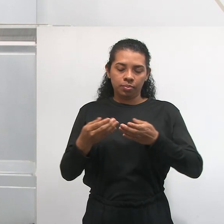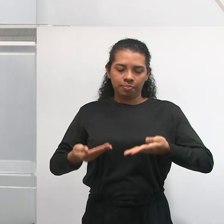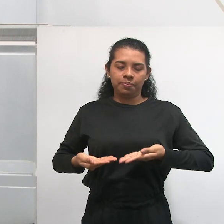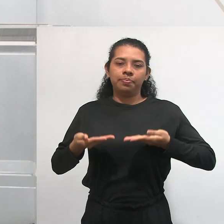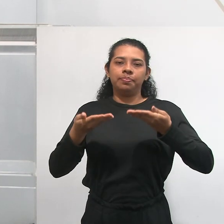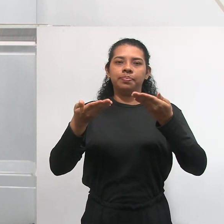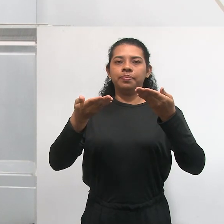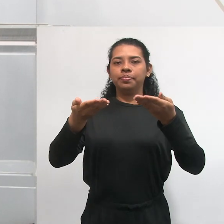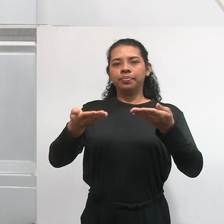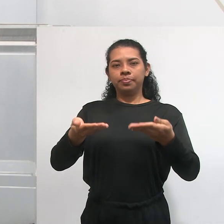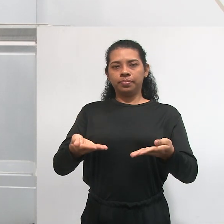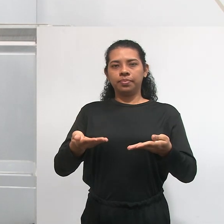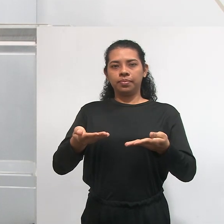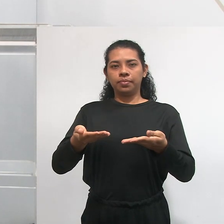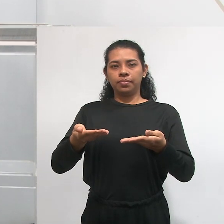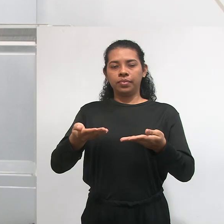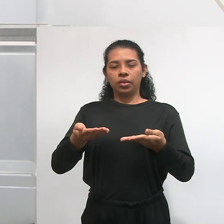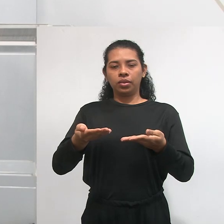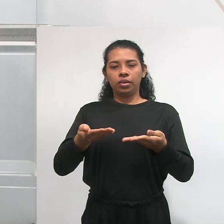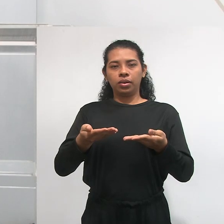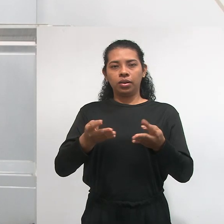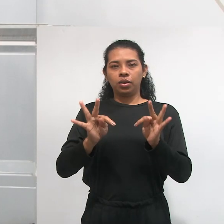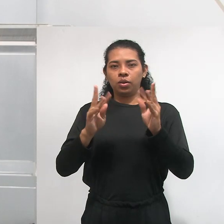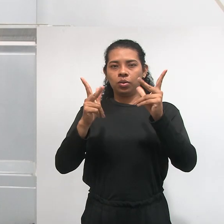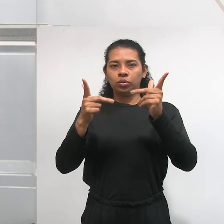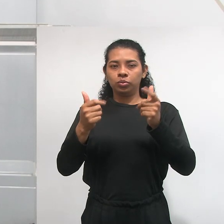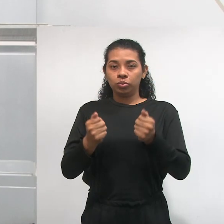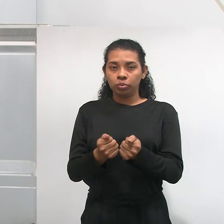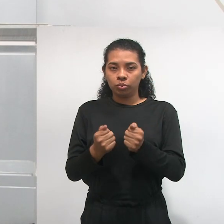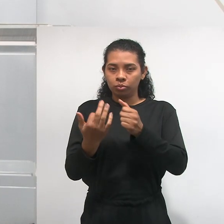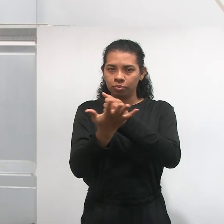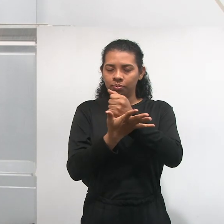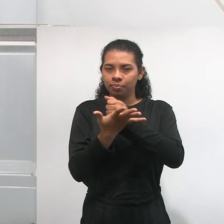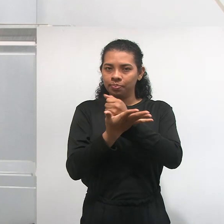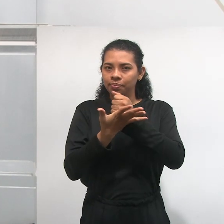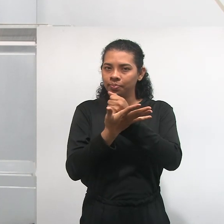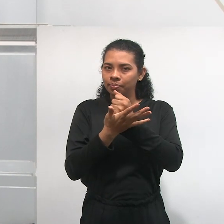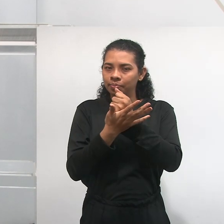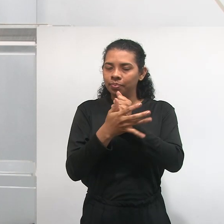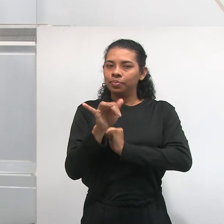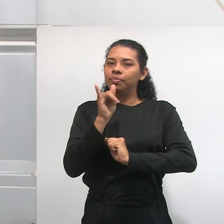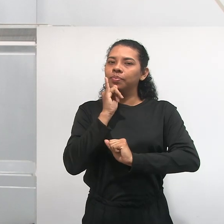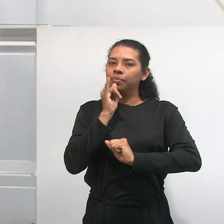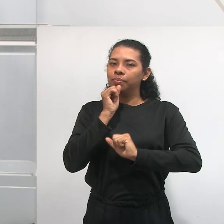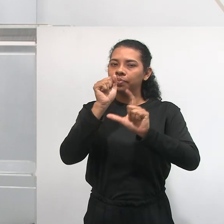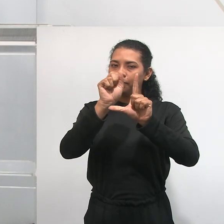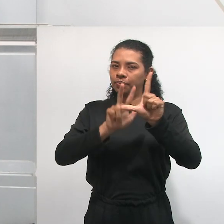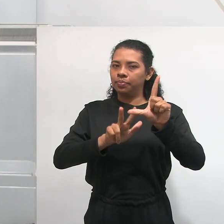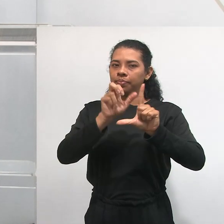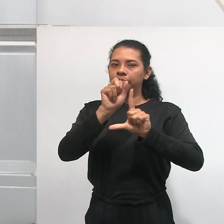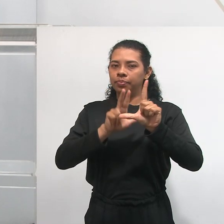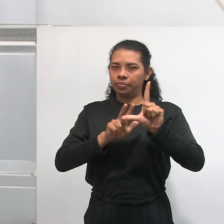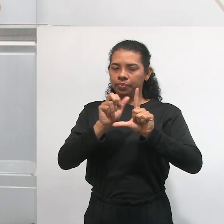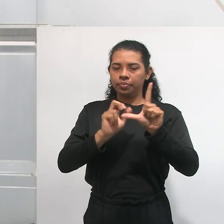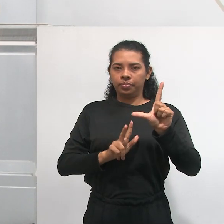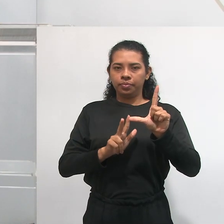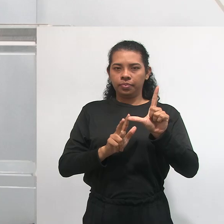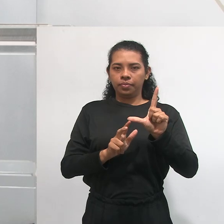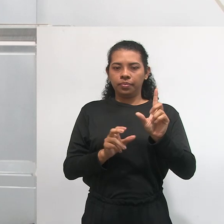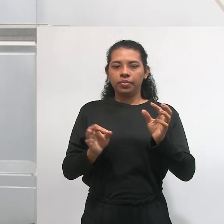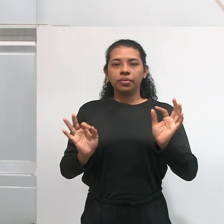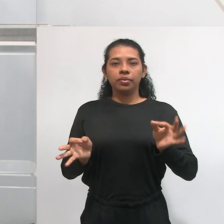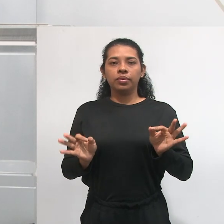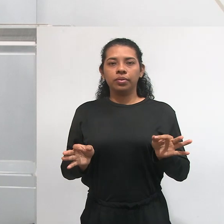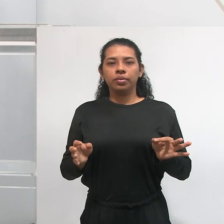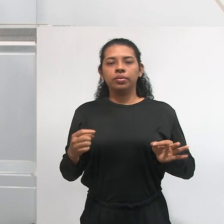você vai me entregar, vai me disponibilizar para avaliação, ele vai ser em cima do modelo da Universidade